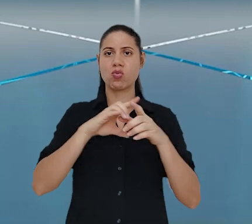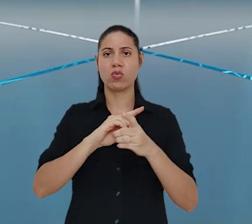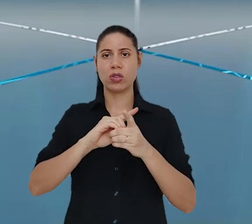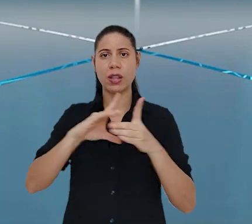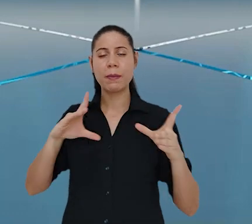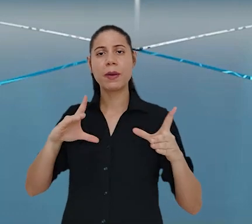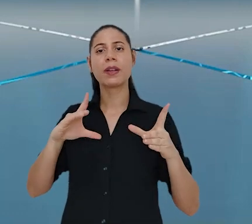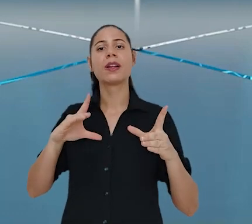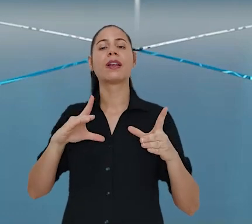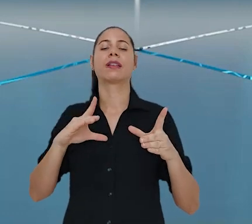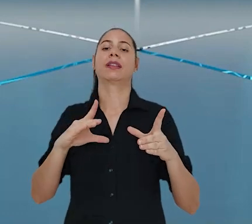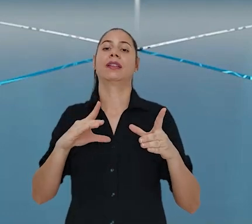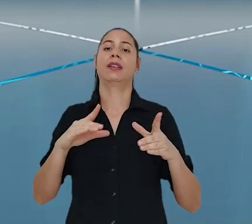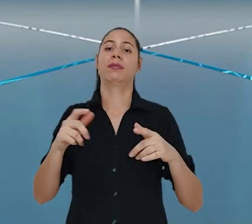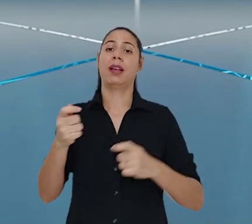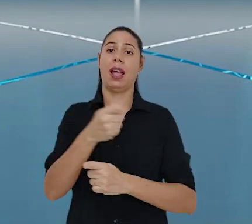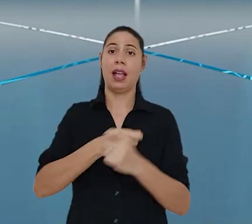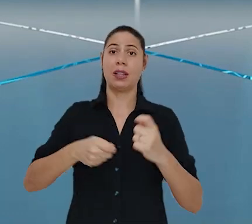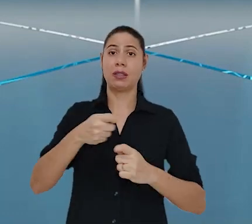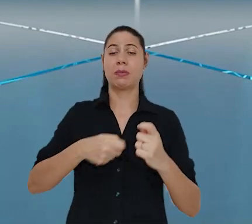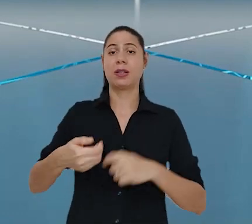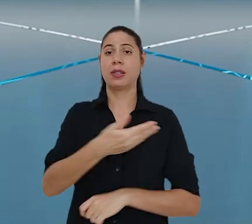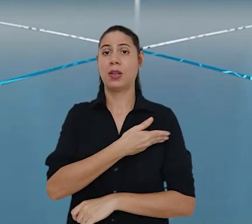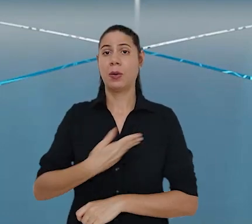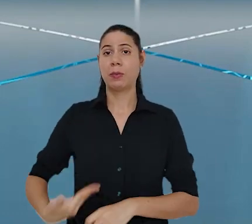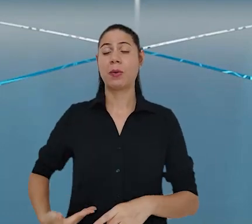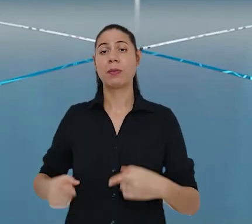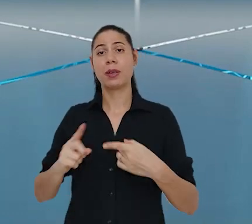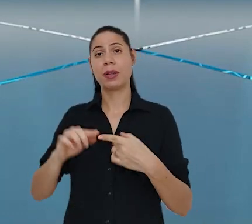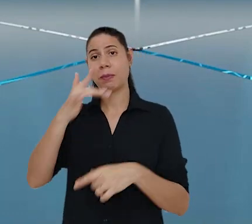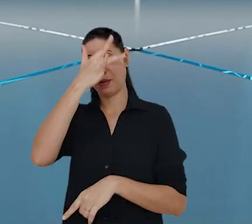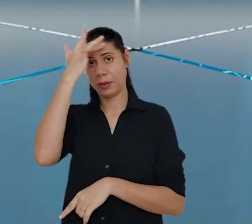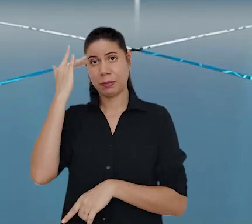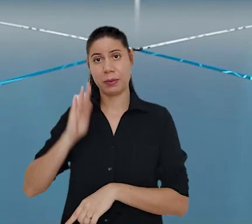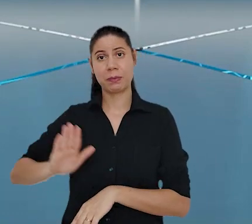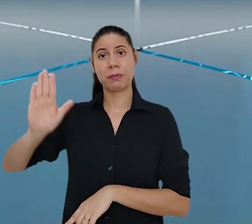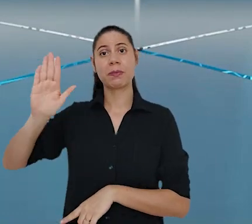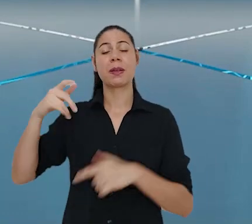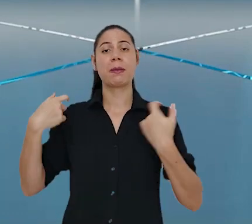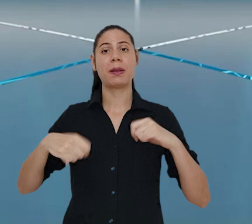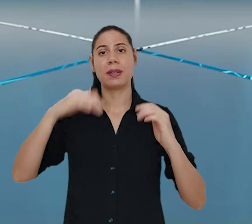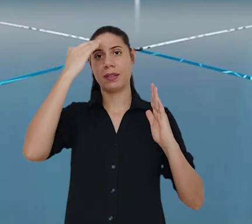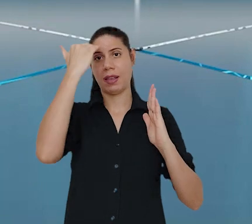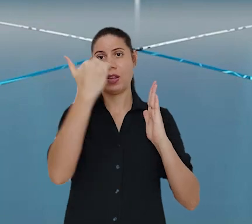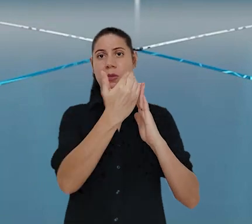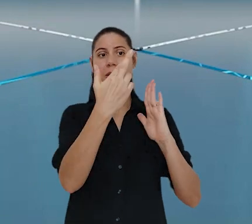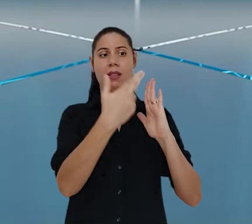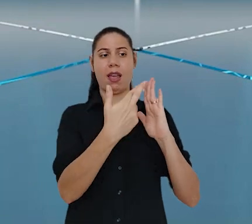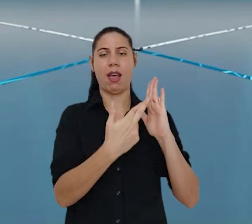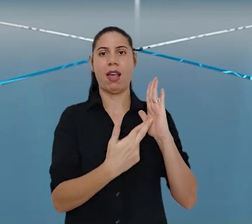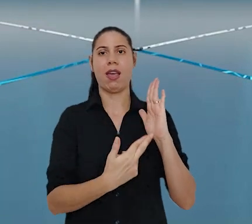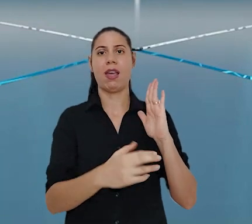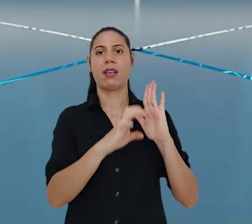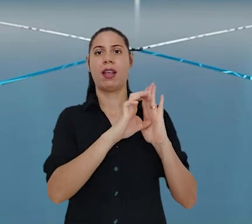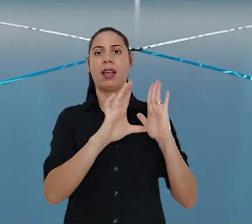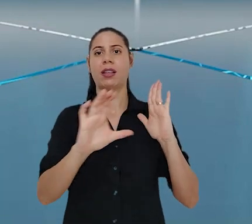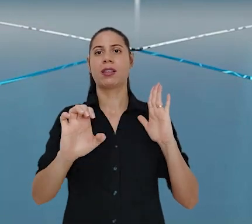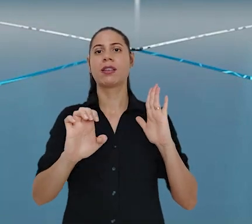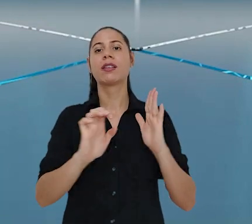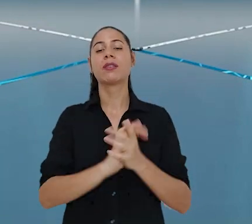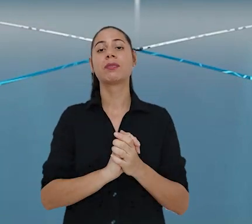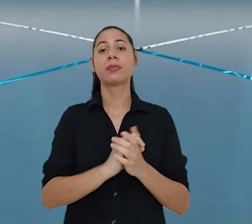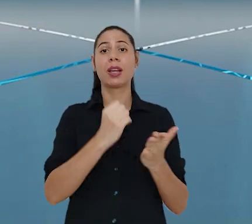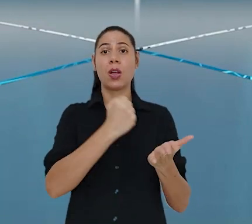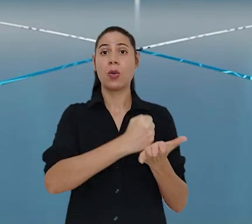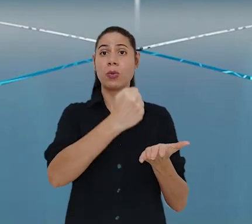forma democrática e isonômica, tanto a administração pública quanto os candidatos devem seguir as regras previstas em